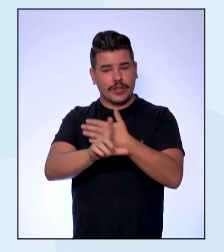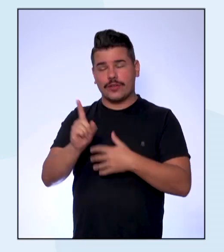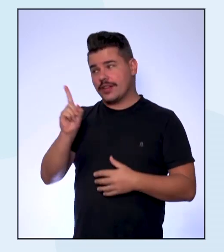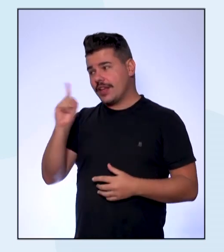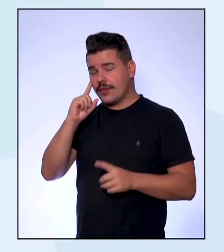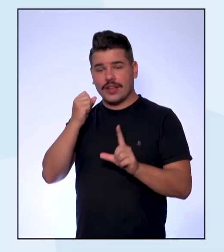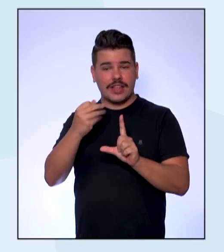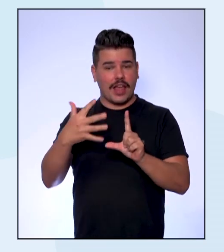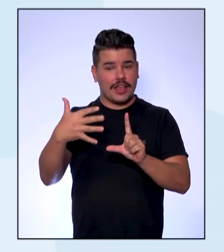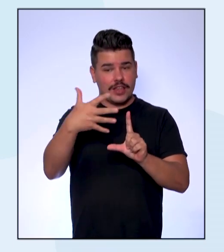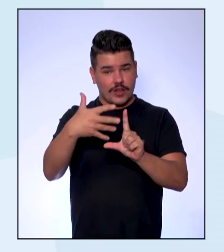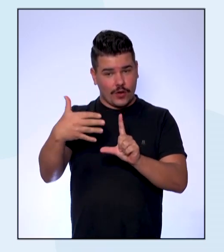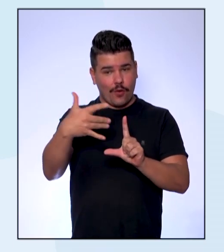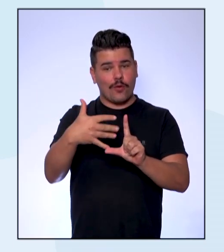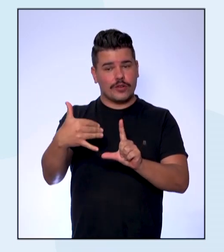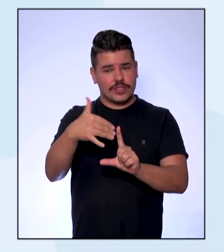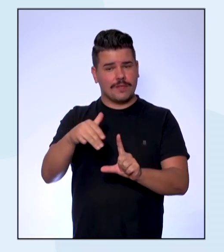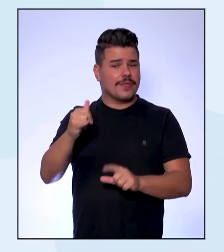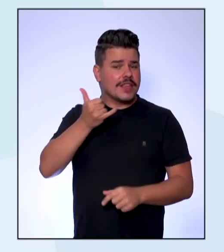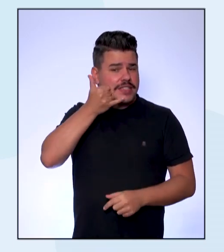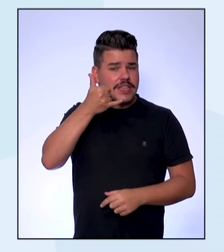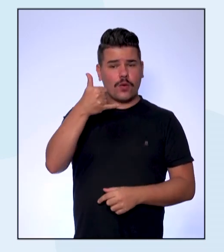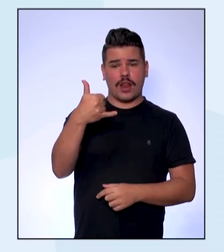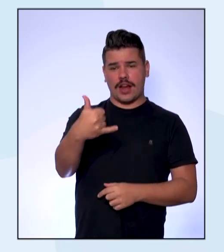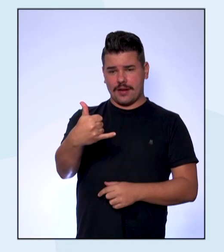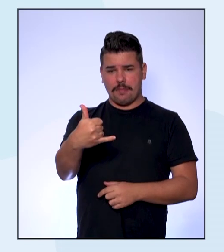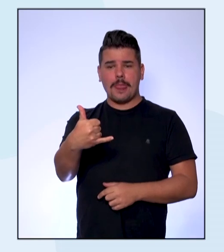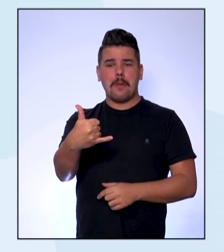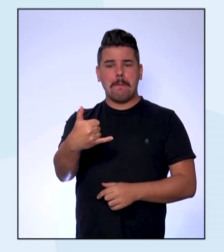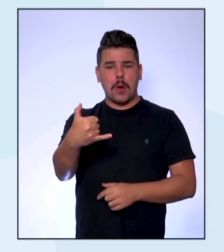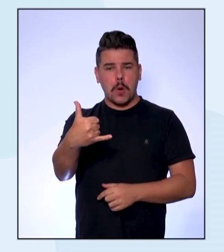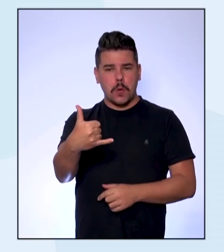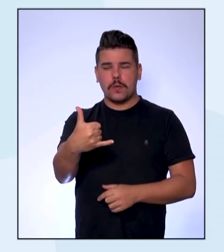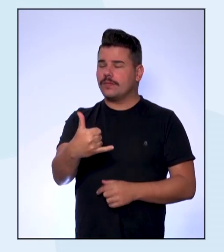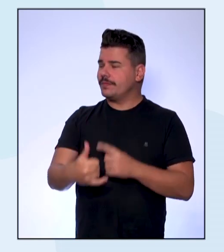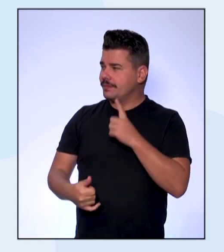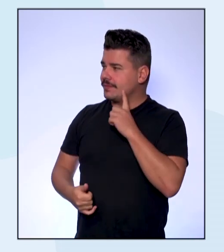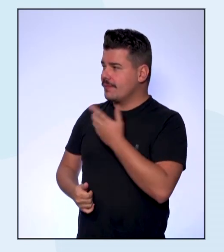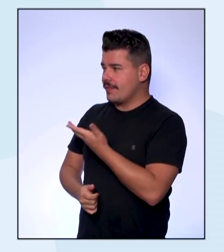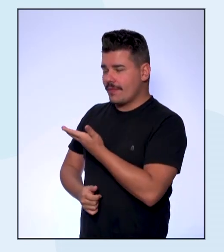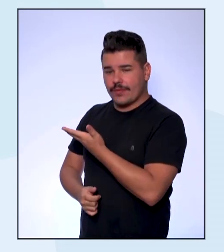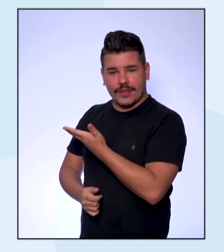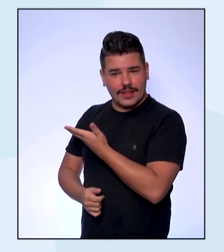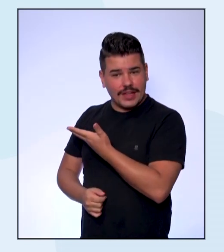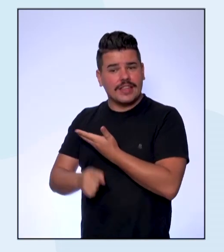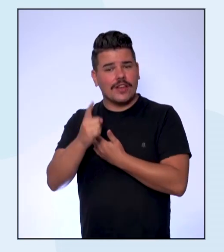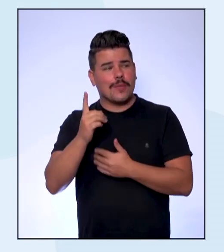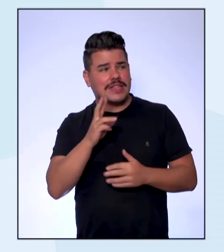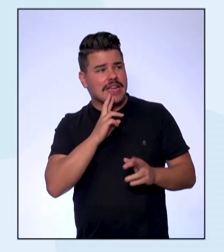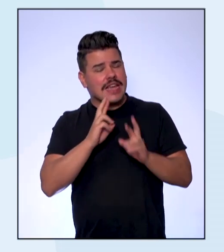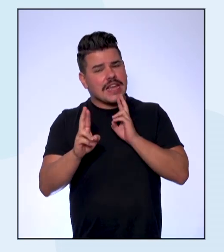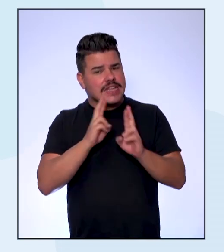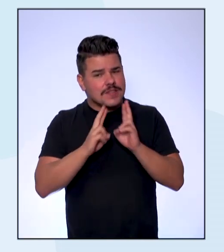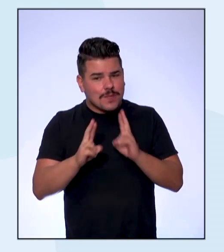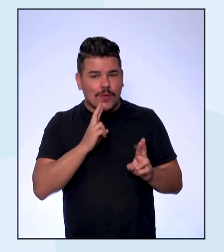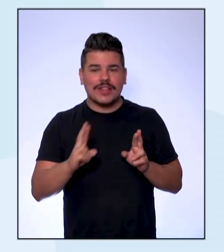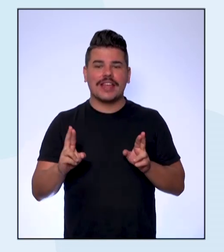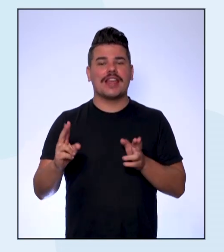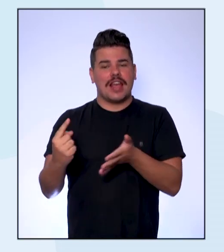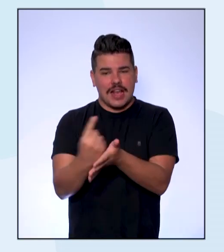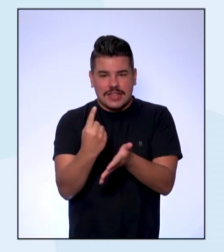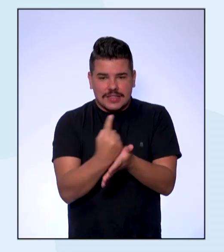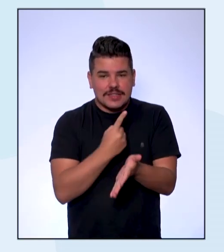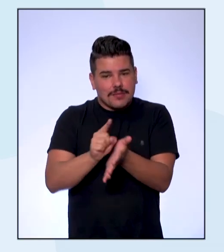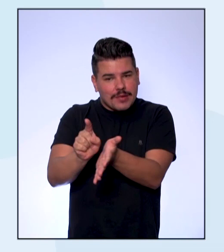QR Code, que vocês podem, né, escanear. E quem não puder escanear, pode responder essa pesquisa pelo site do SED, que é a